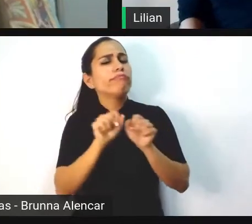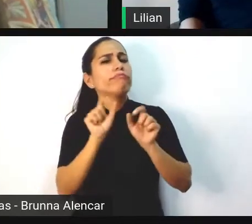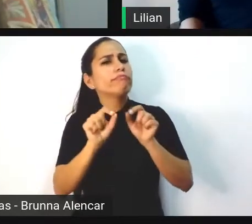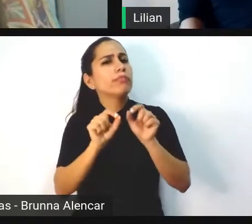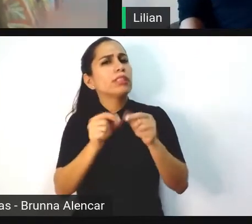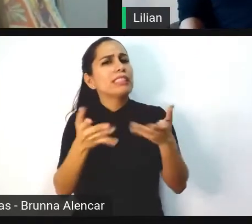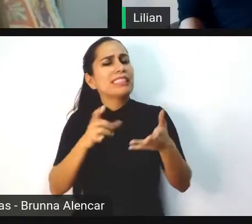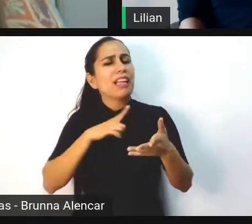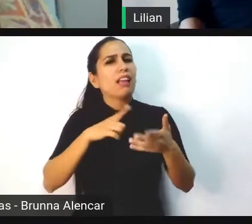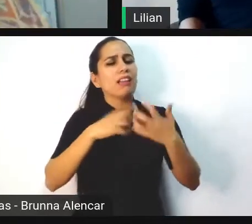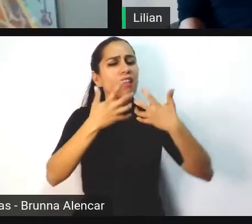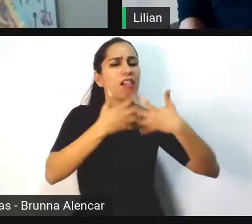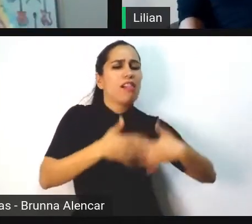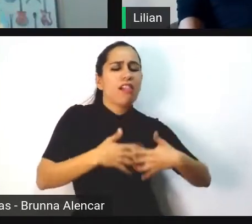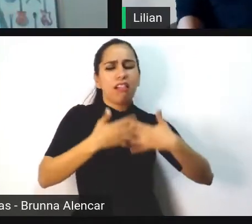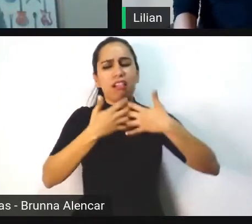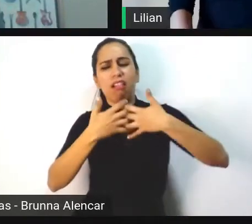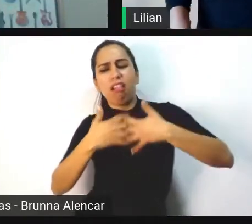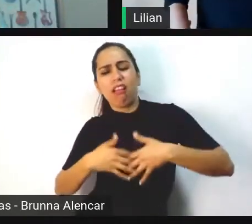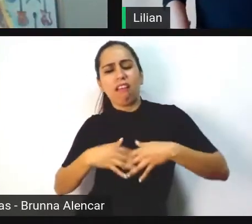dos discos?